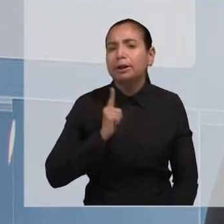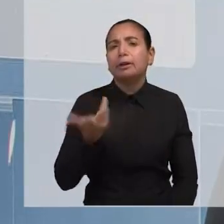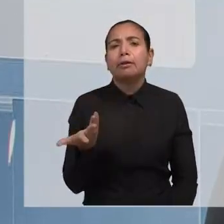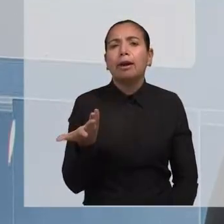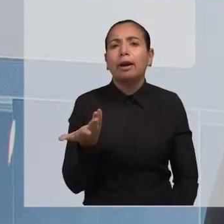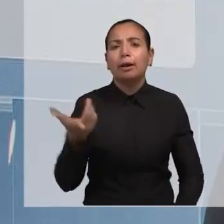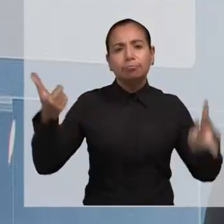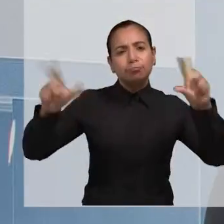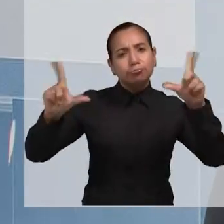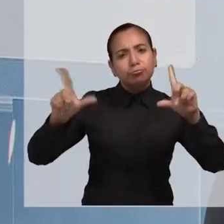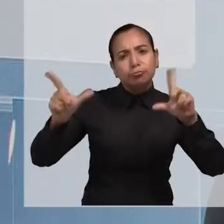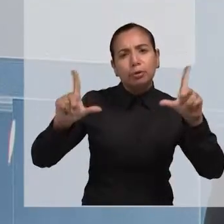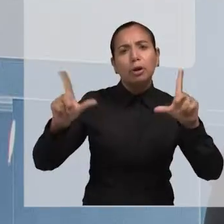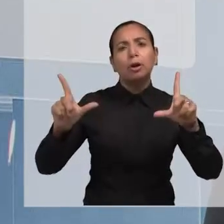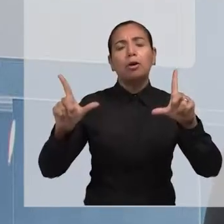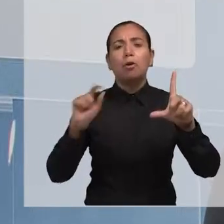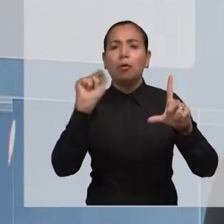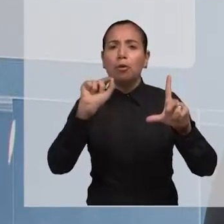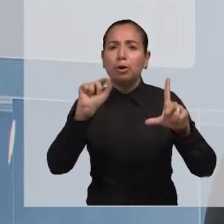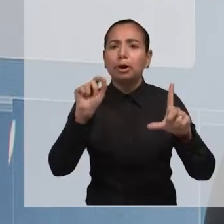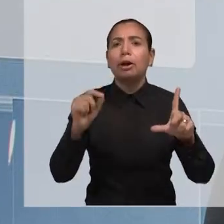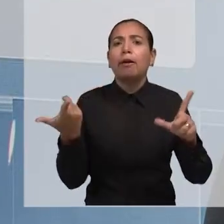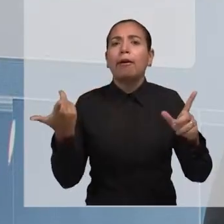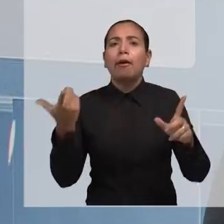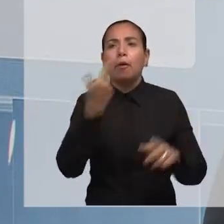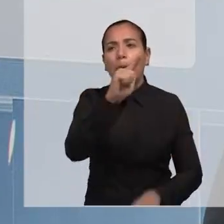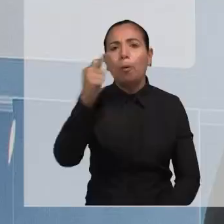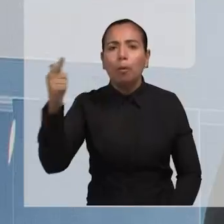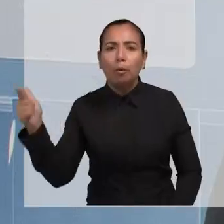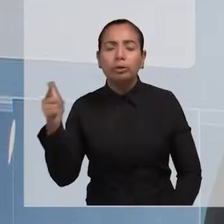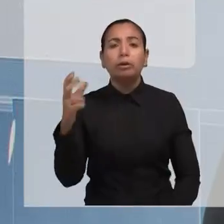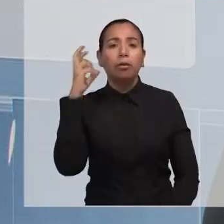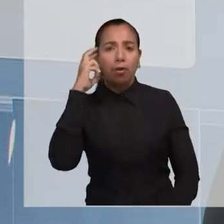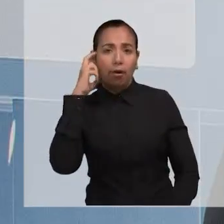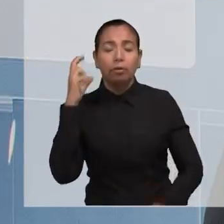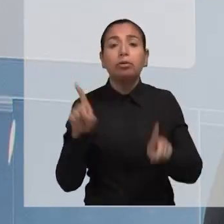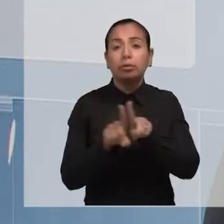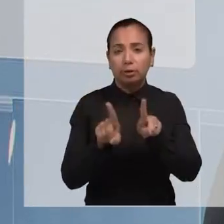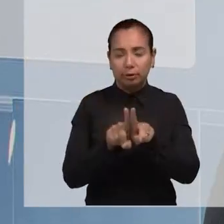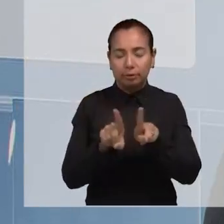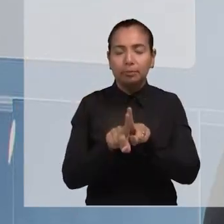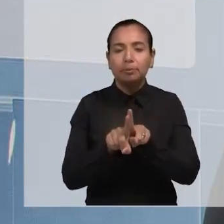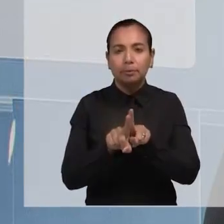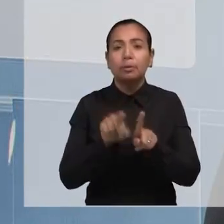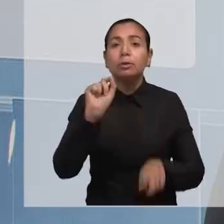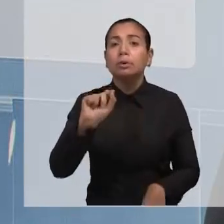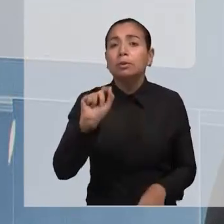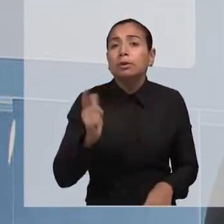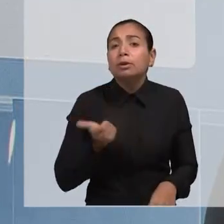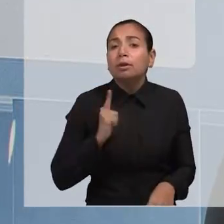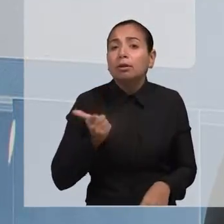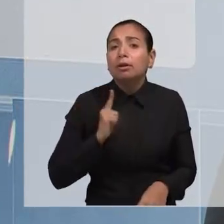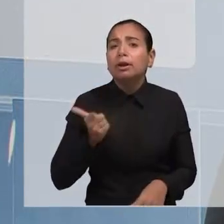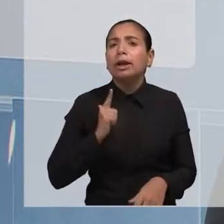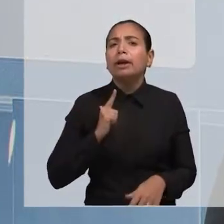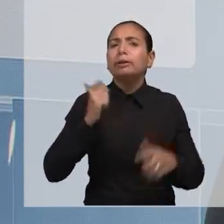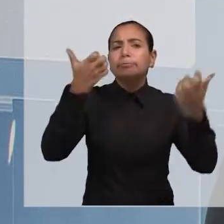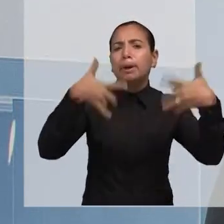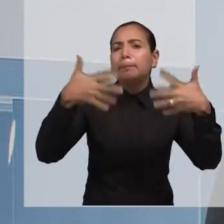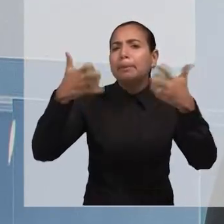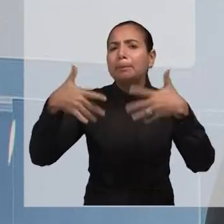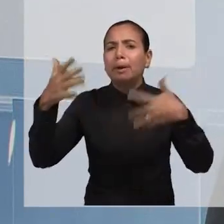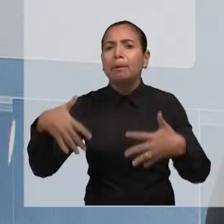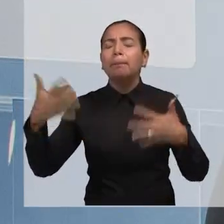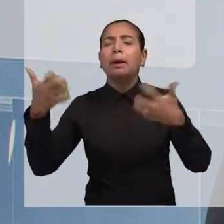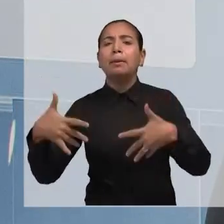nos programas das co-irmãs nossas de TV e rádio, as declarações, né? Não foi só